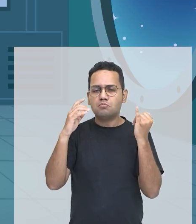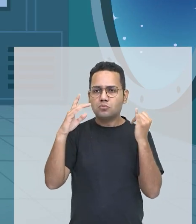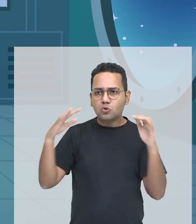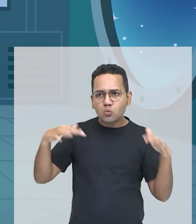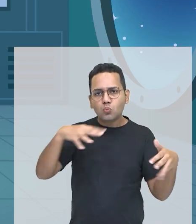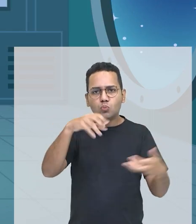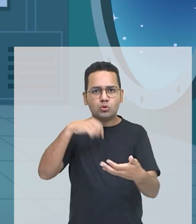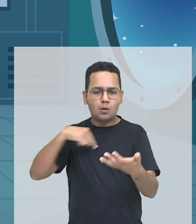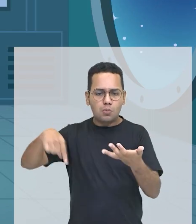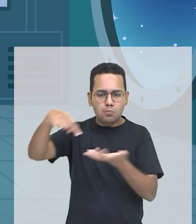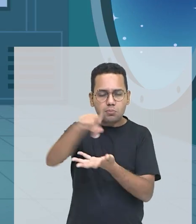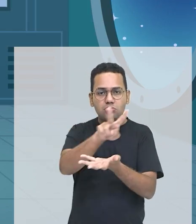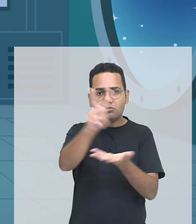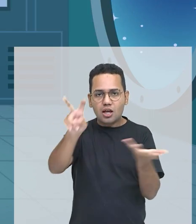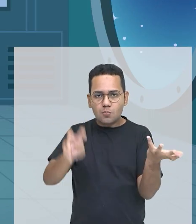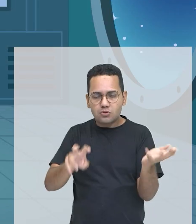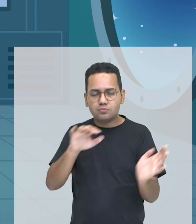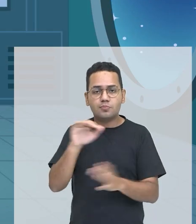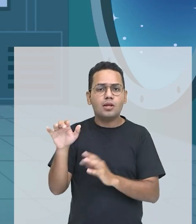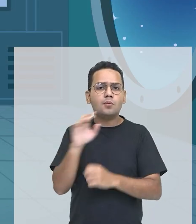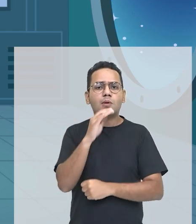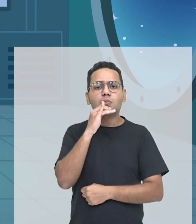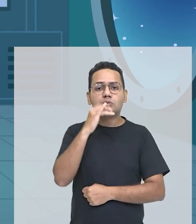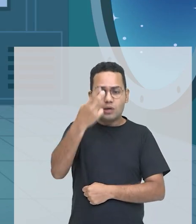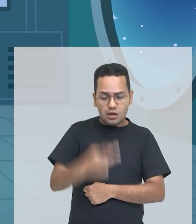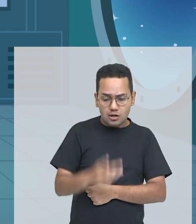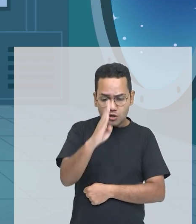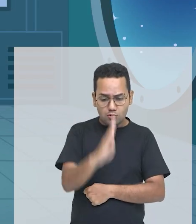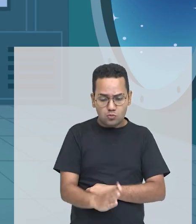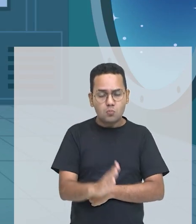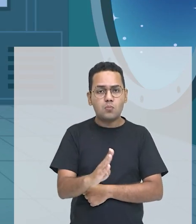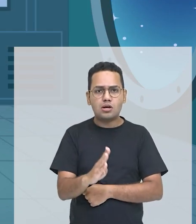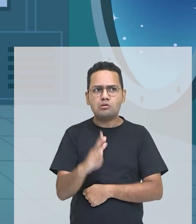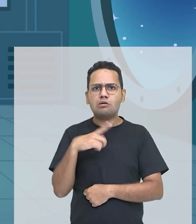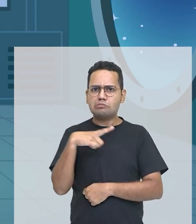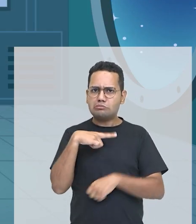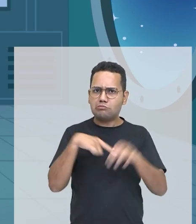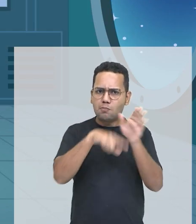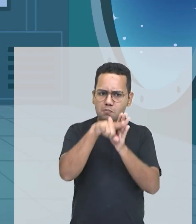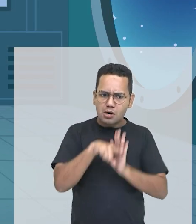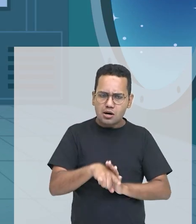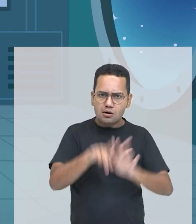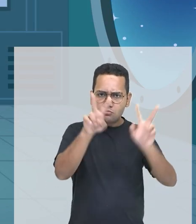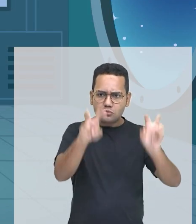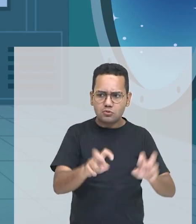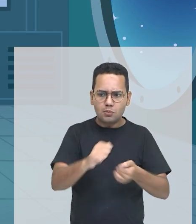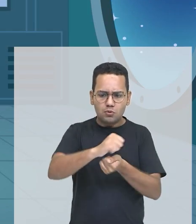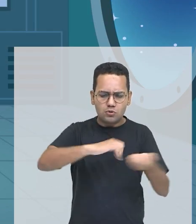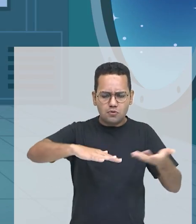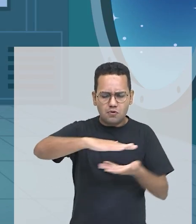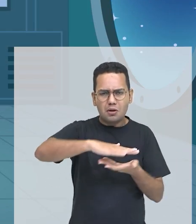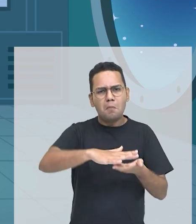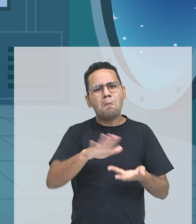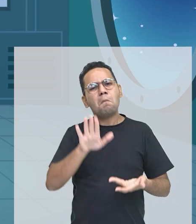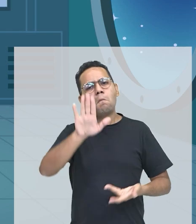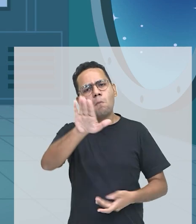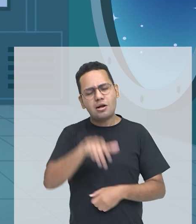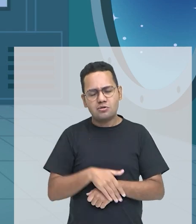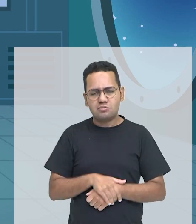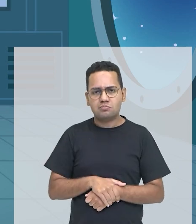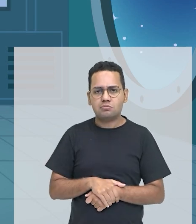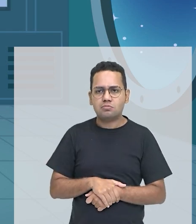esse tema, né, sobre o tema universo, mas elas são publicadas, na maioria das vezes, em língua inglesa, porque é um tipo